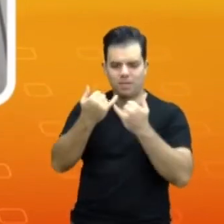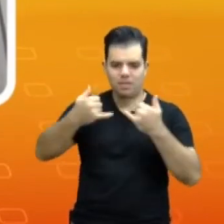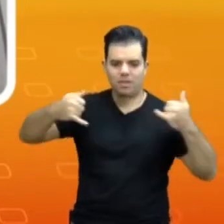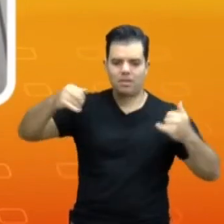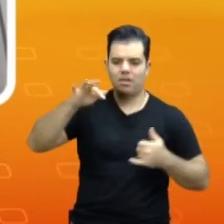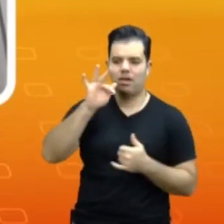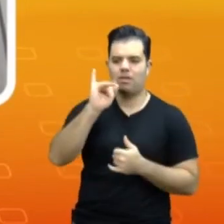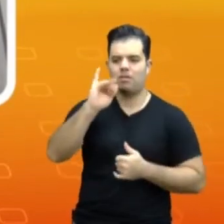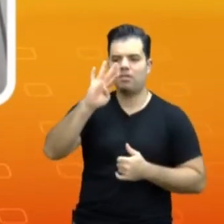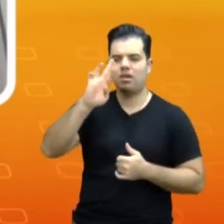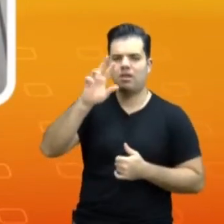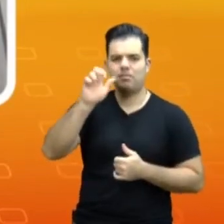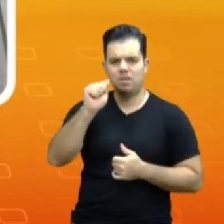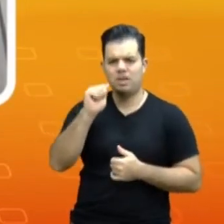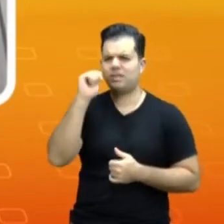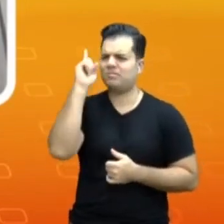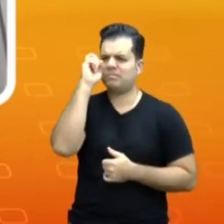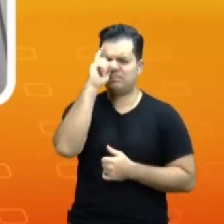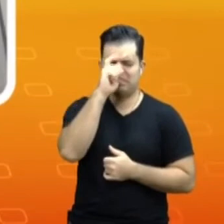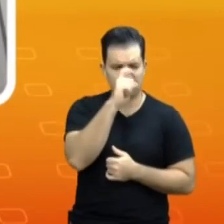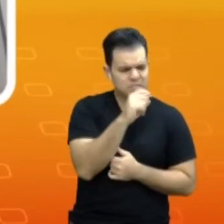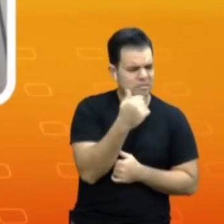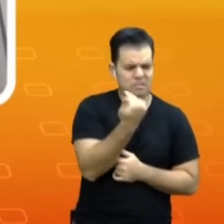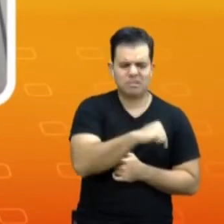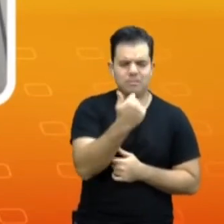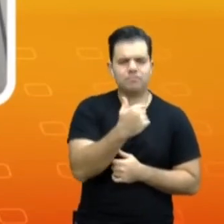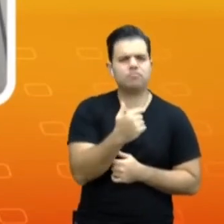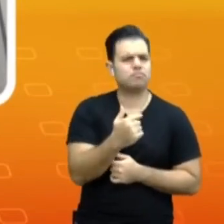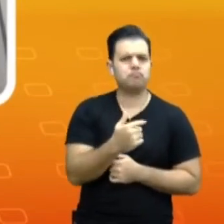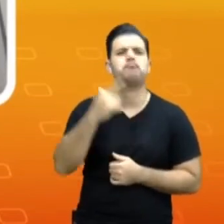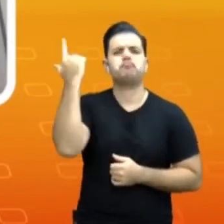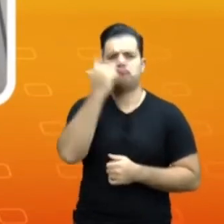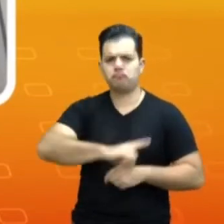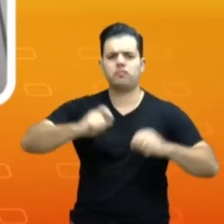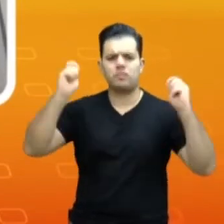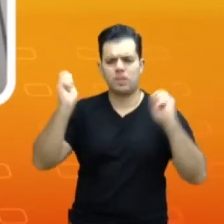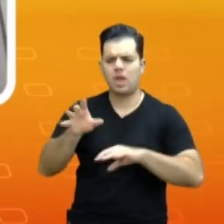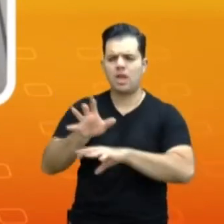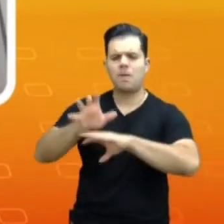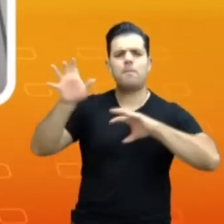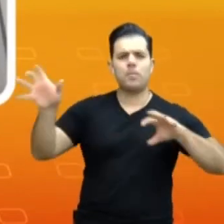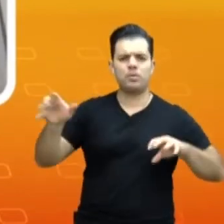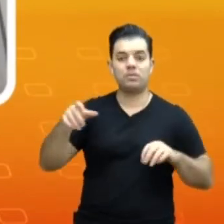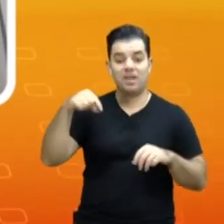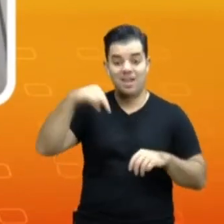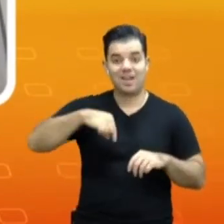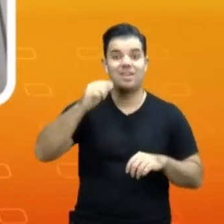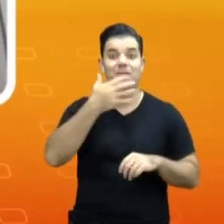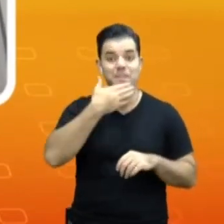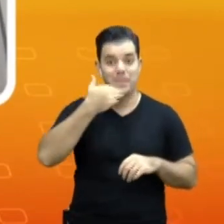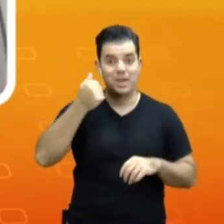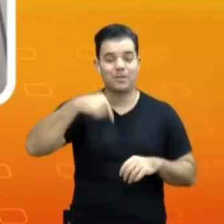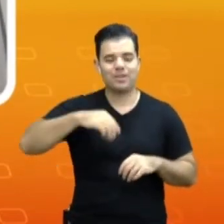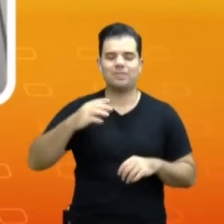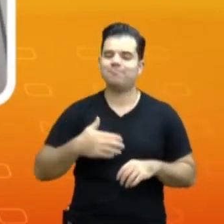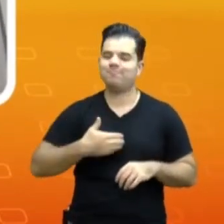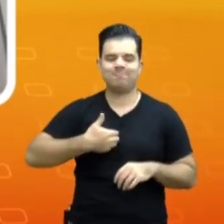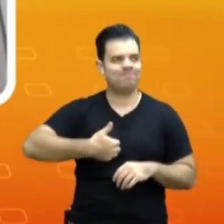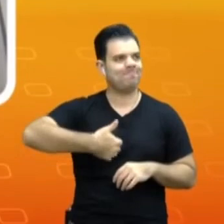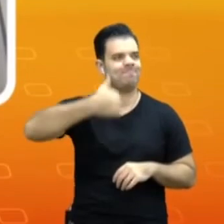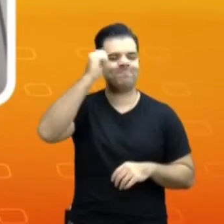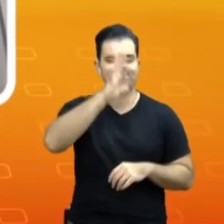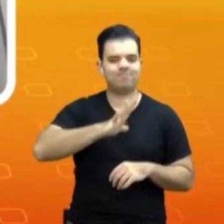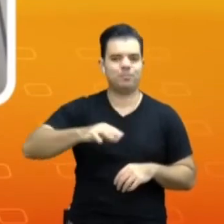não teria dificuldade nesse sentido. A operação remota, e para a gente ia ser benéfico, até porque o sinal ia